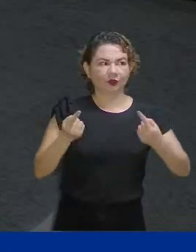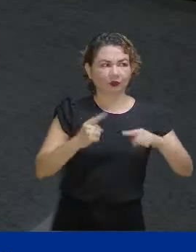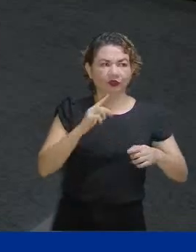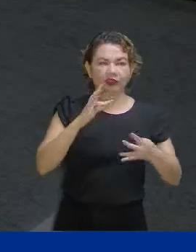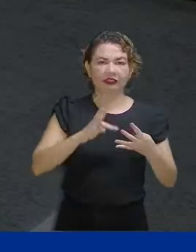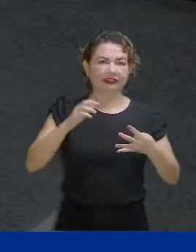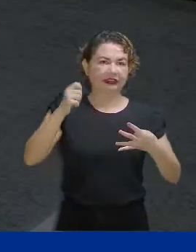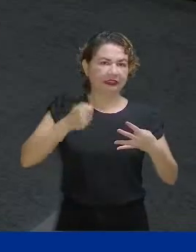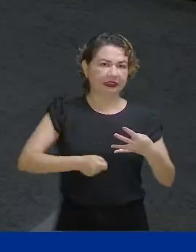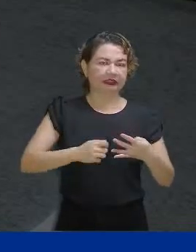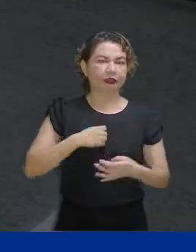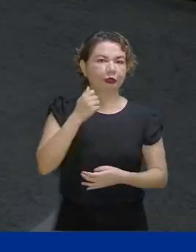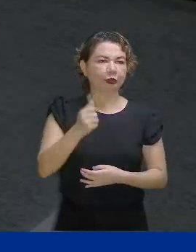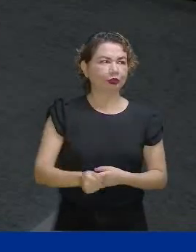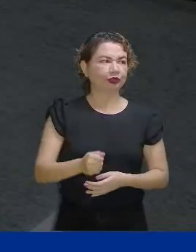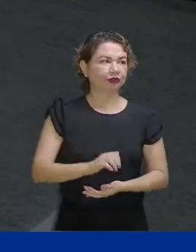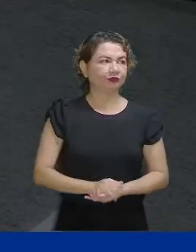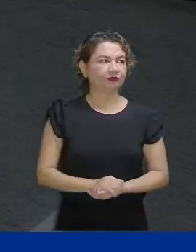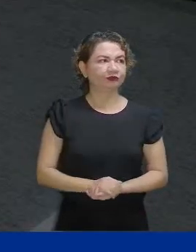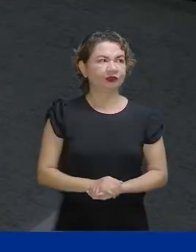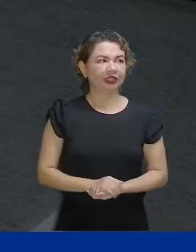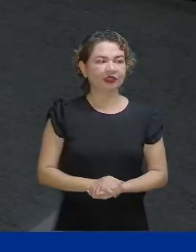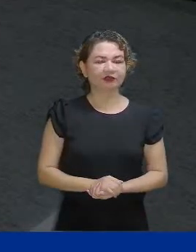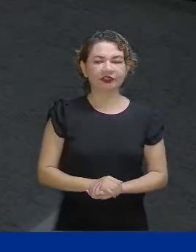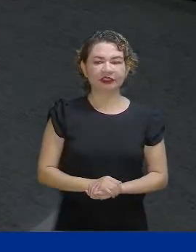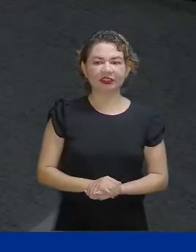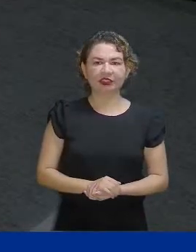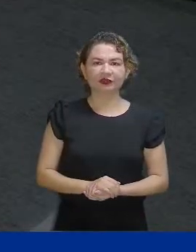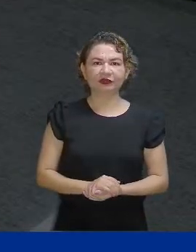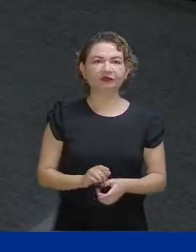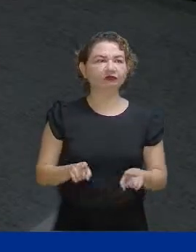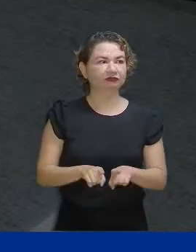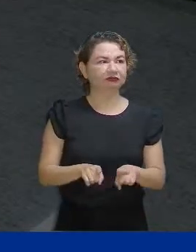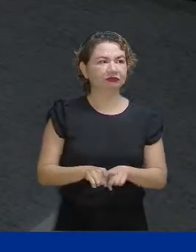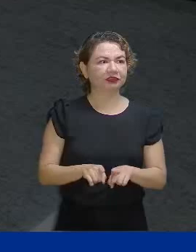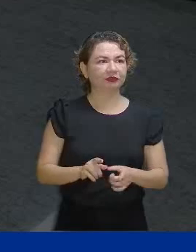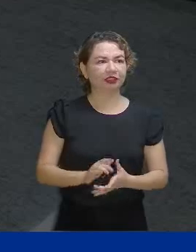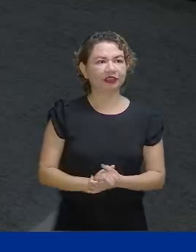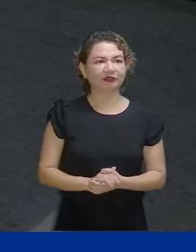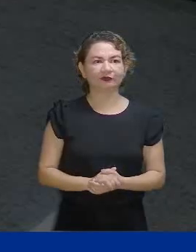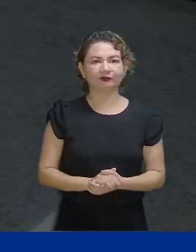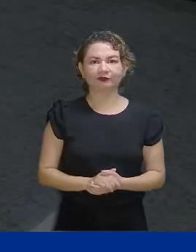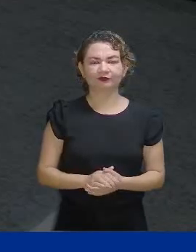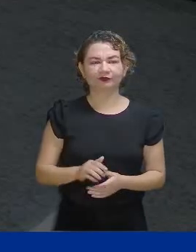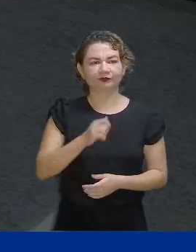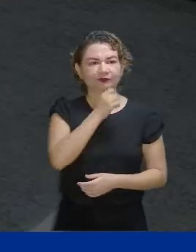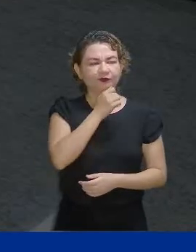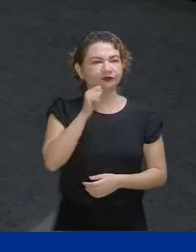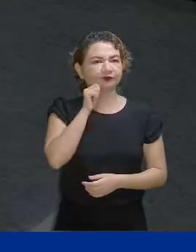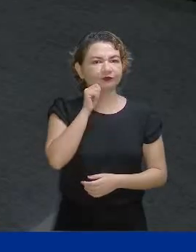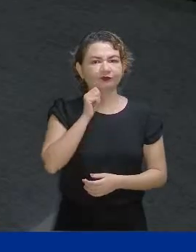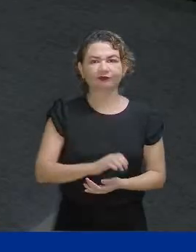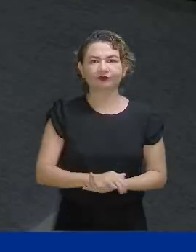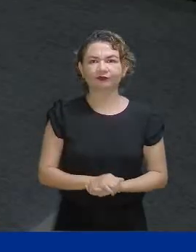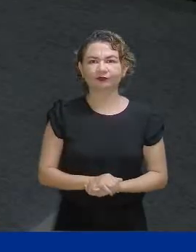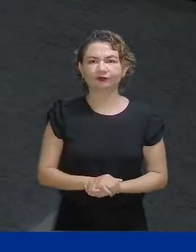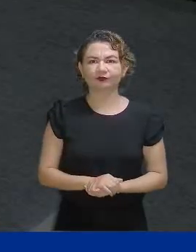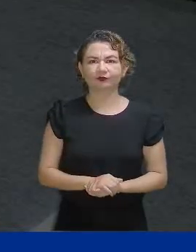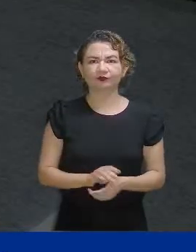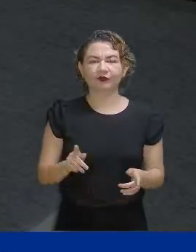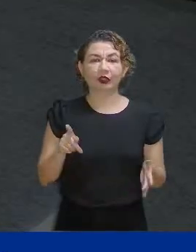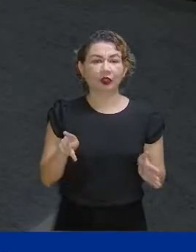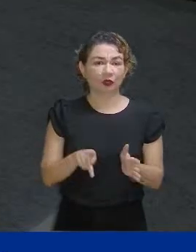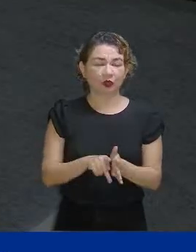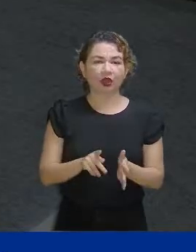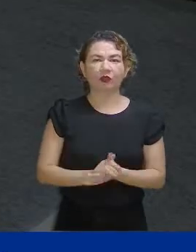não aparece na tela. Juízo eleitoral da segunda zona, com sede em Macapá, que o condenou pela prática do